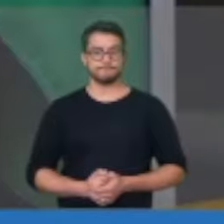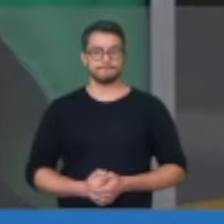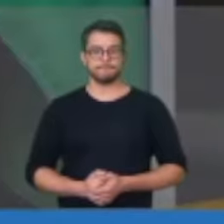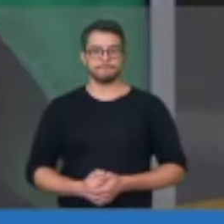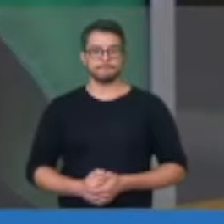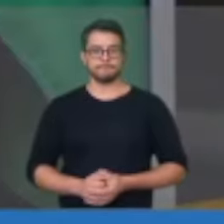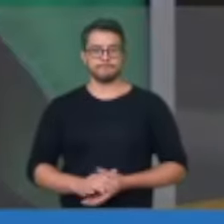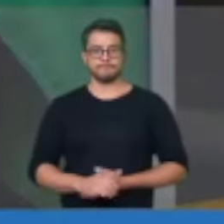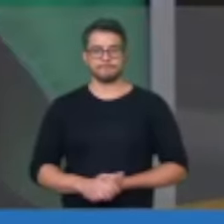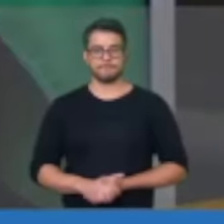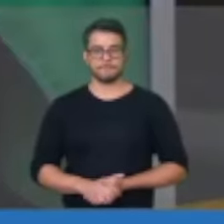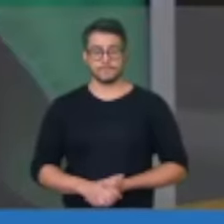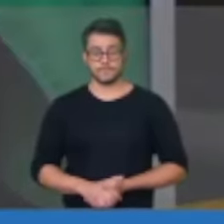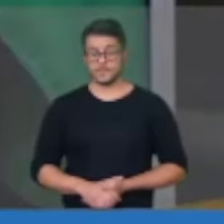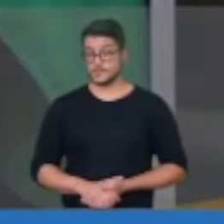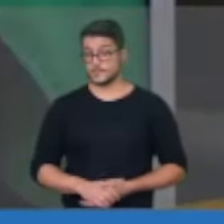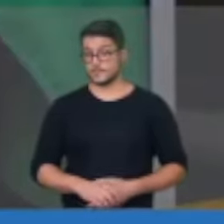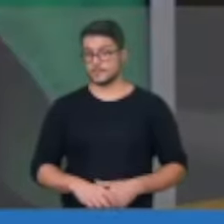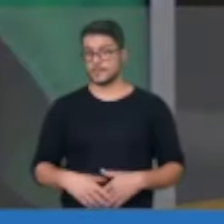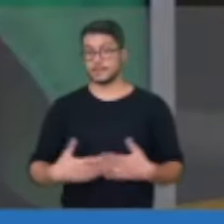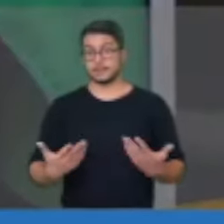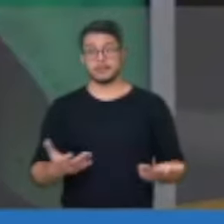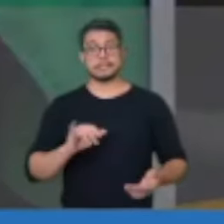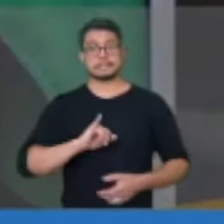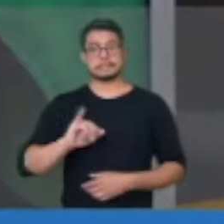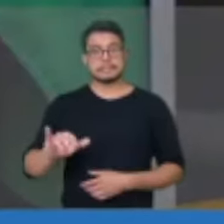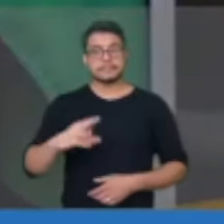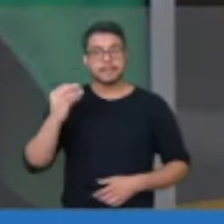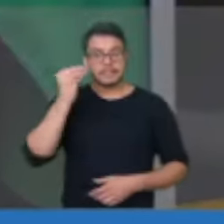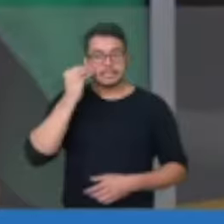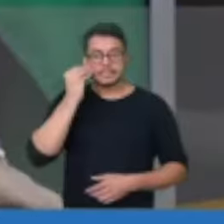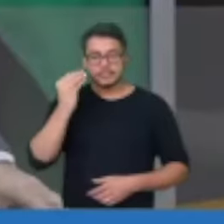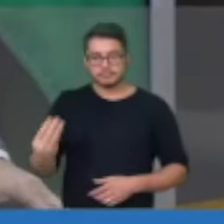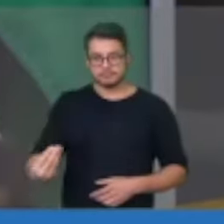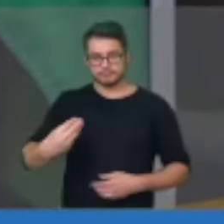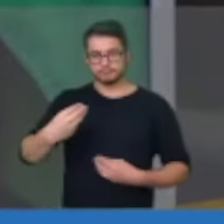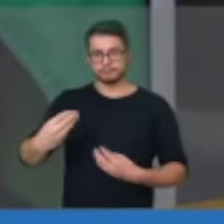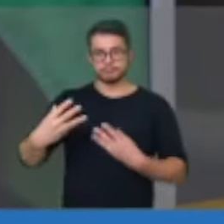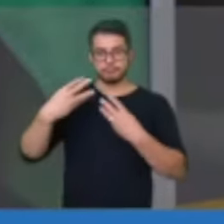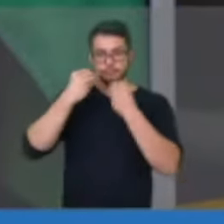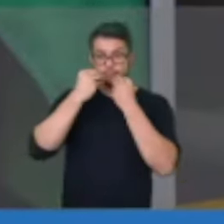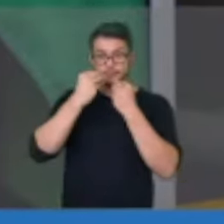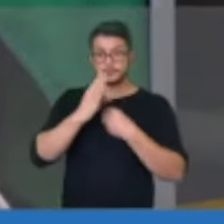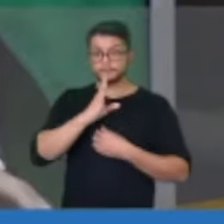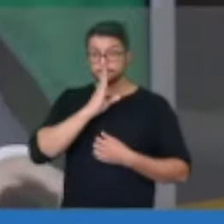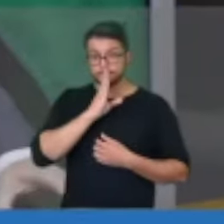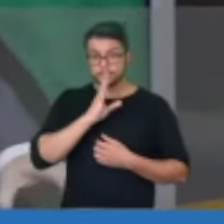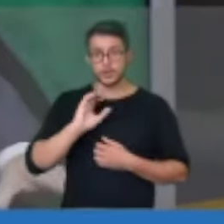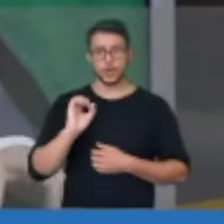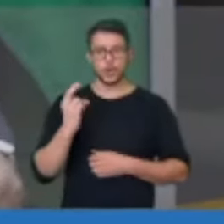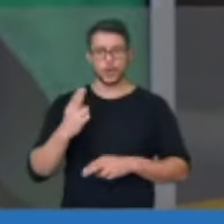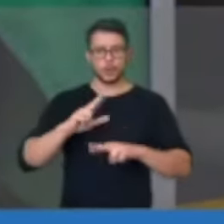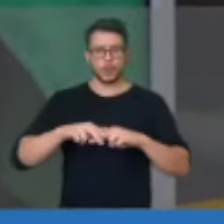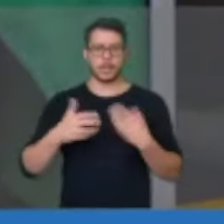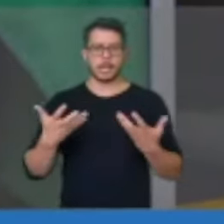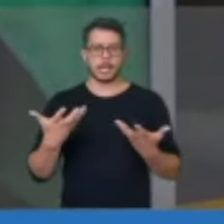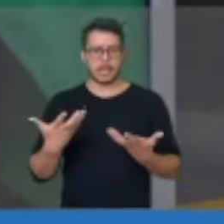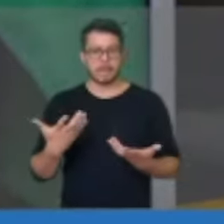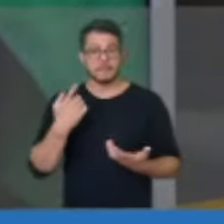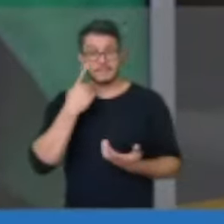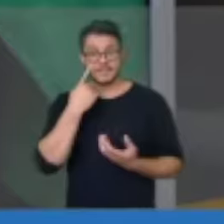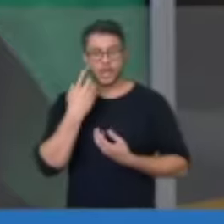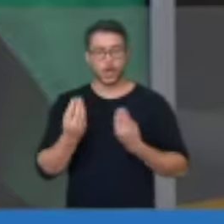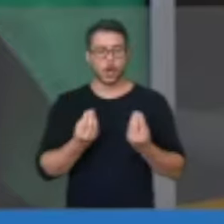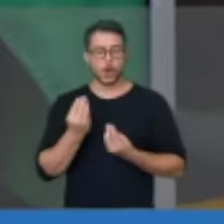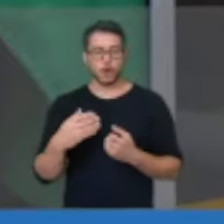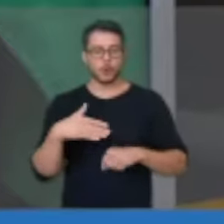Para concluir, se ele fez isso, eu sei que ele fez isso para ver a minha conversa com Elon Musk, não conseguiu. Se ele